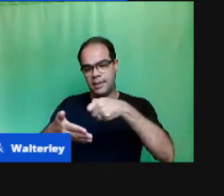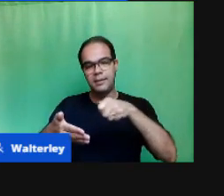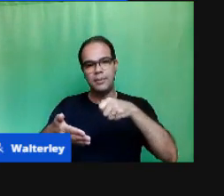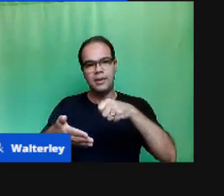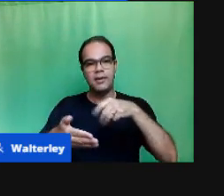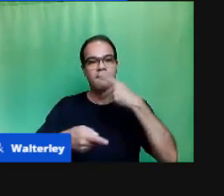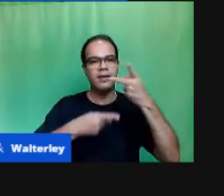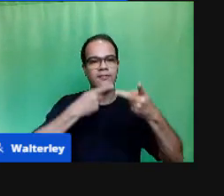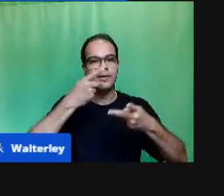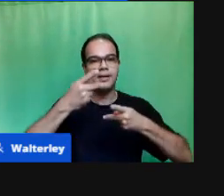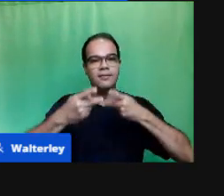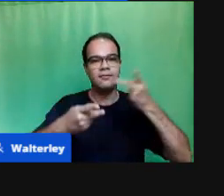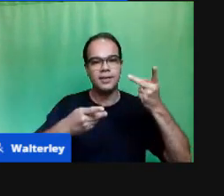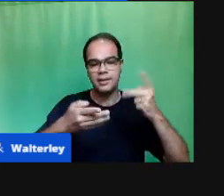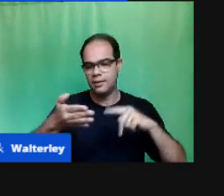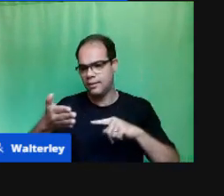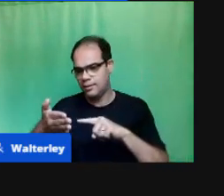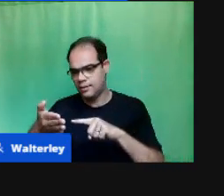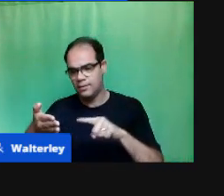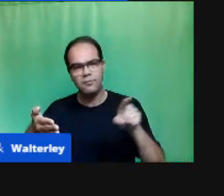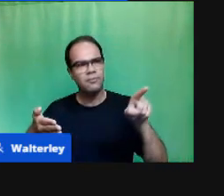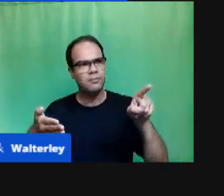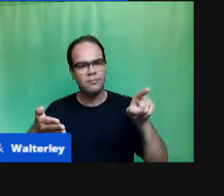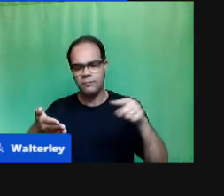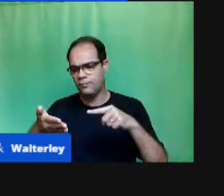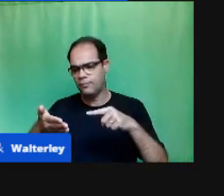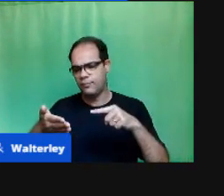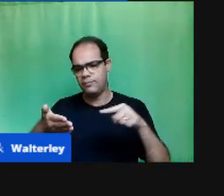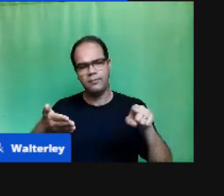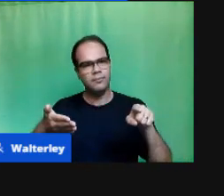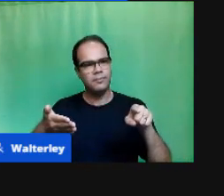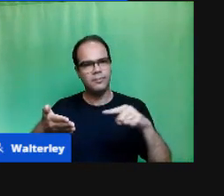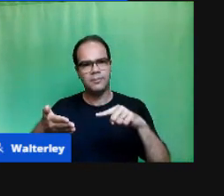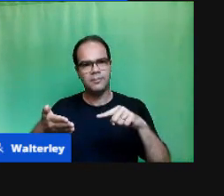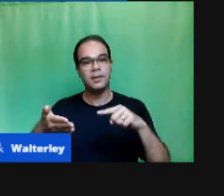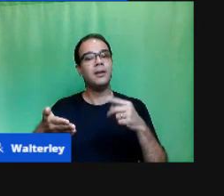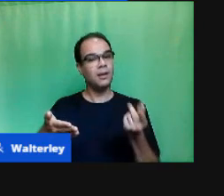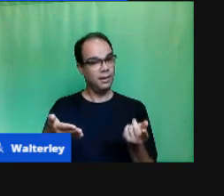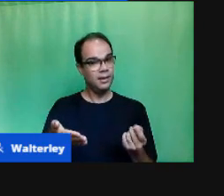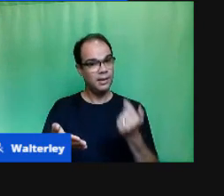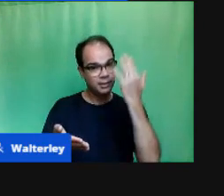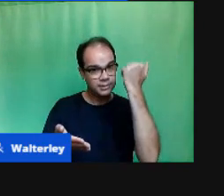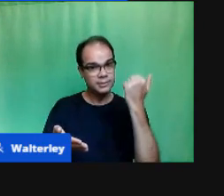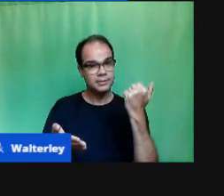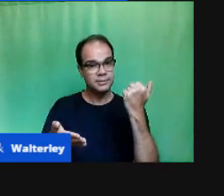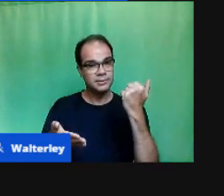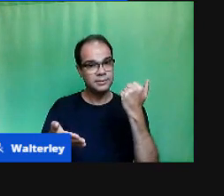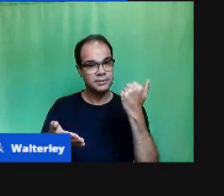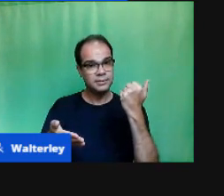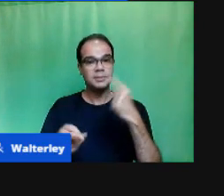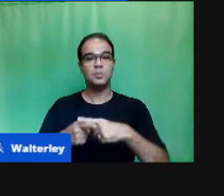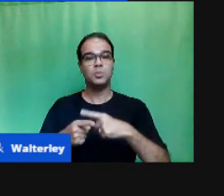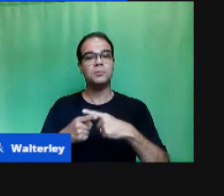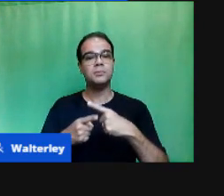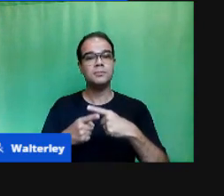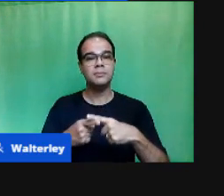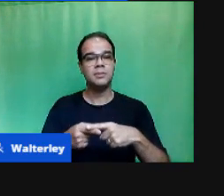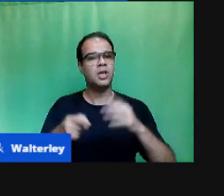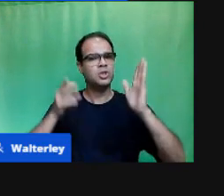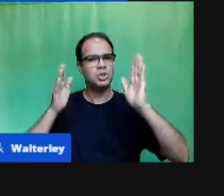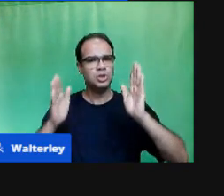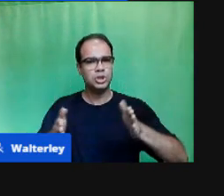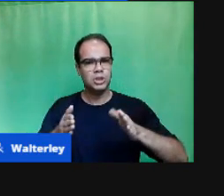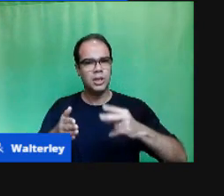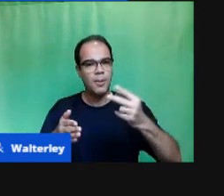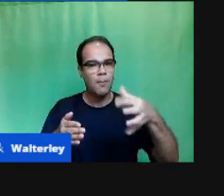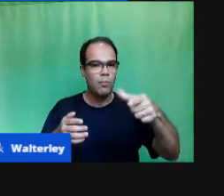e o texto escrito, né? Sem ter que pensar o que escrever. Como ele já está